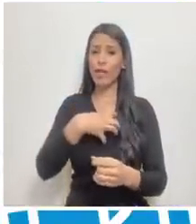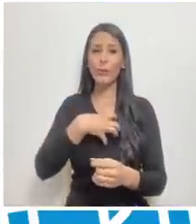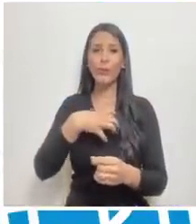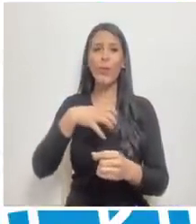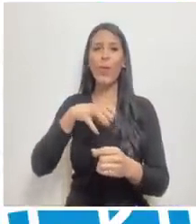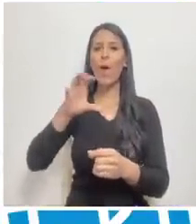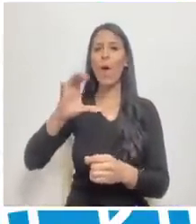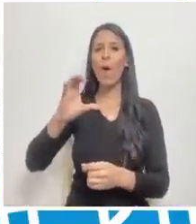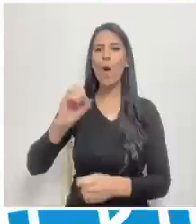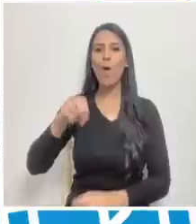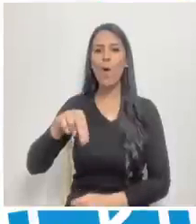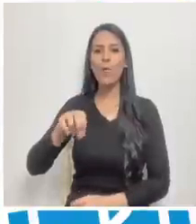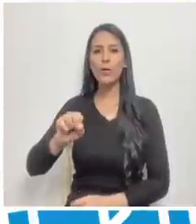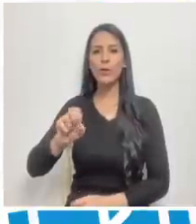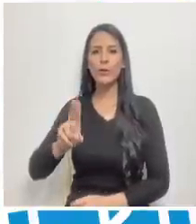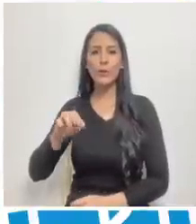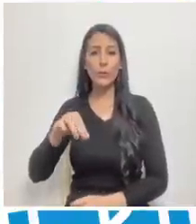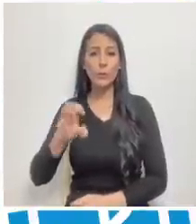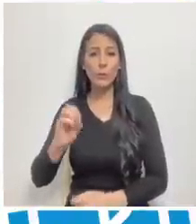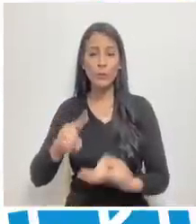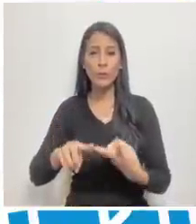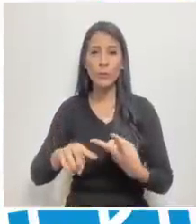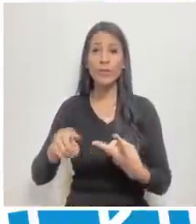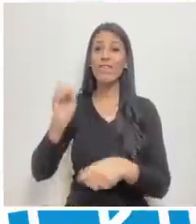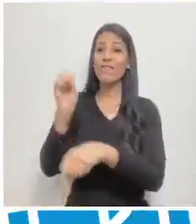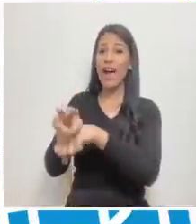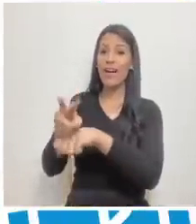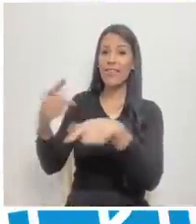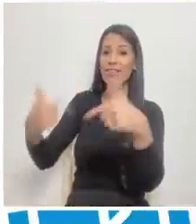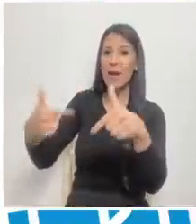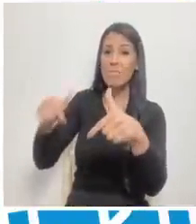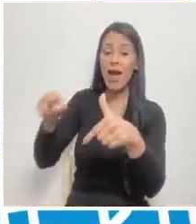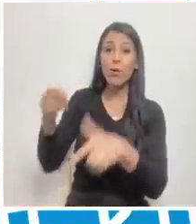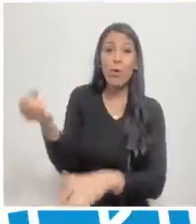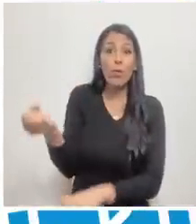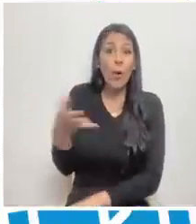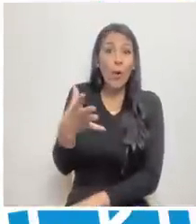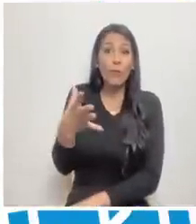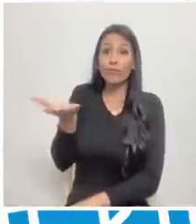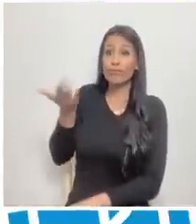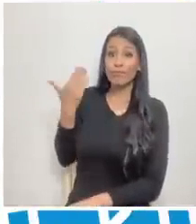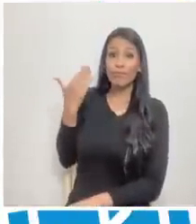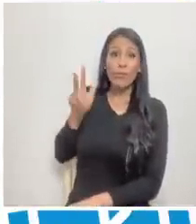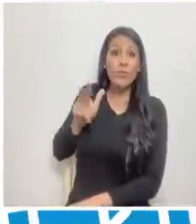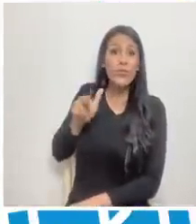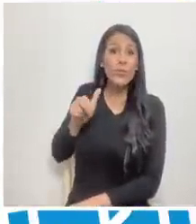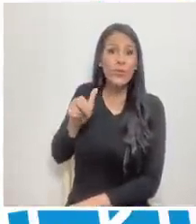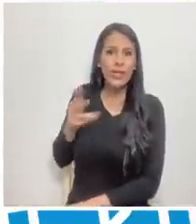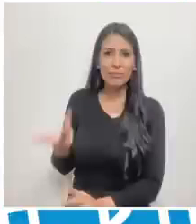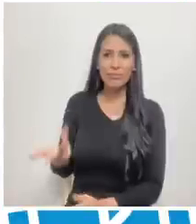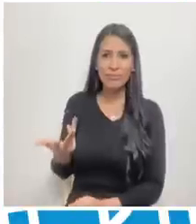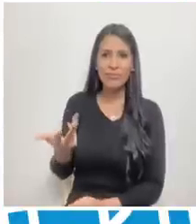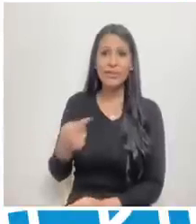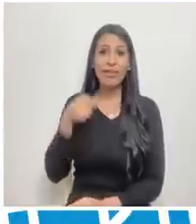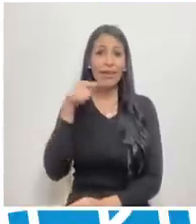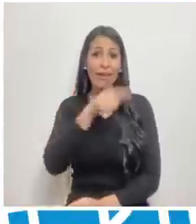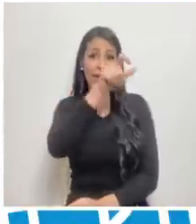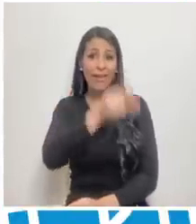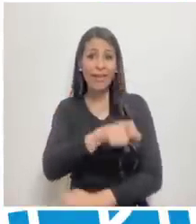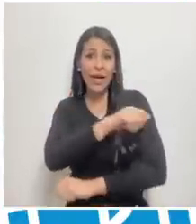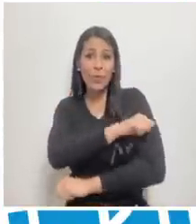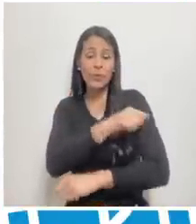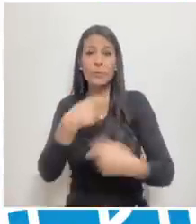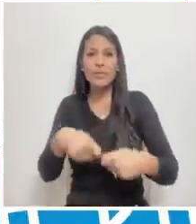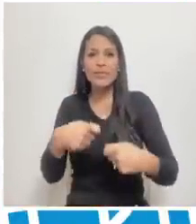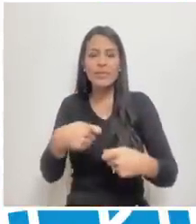ocupar empregos que ainda não foram criados, ele vai ter que usar o conhecimento como a